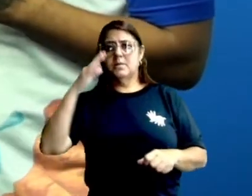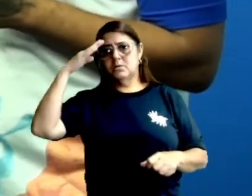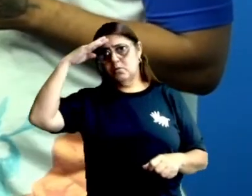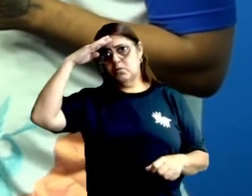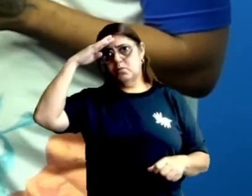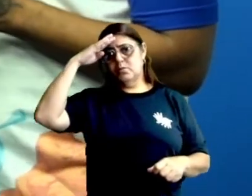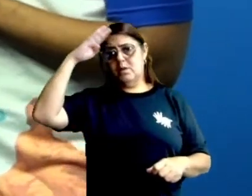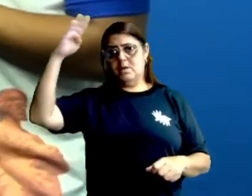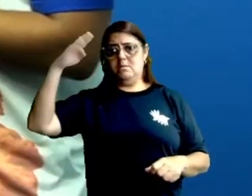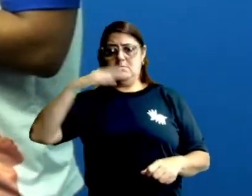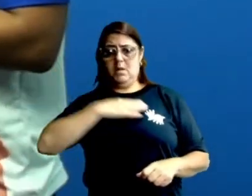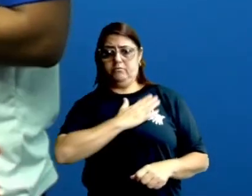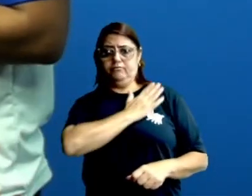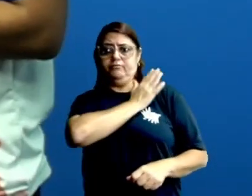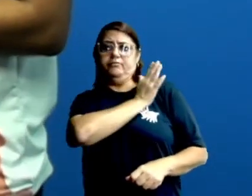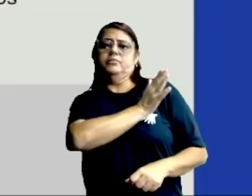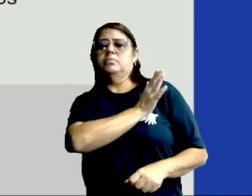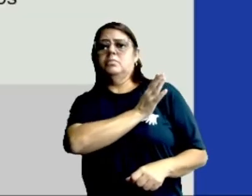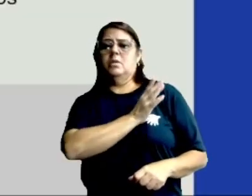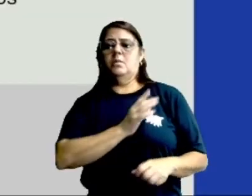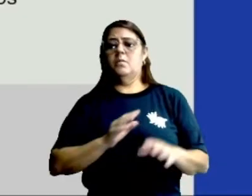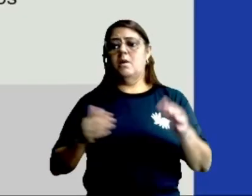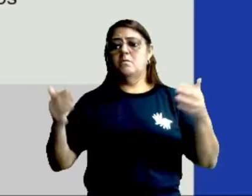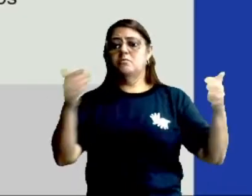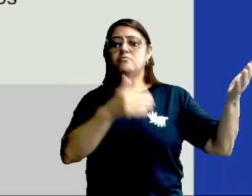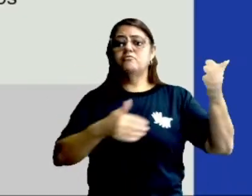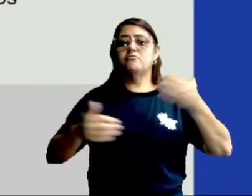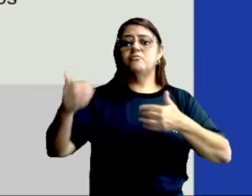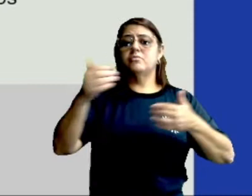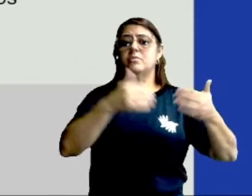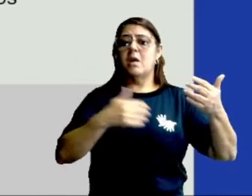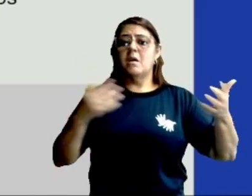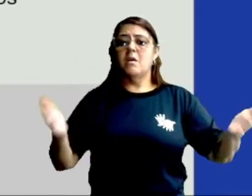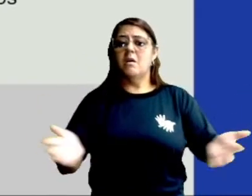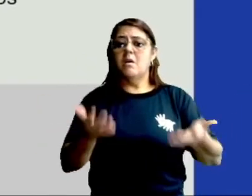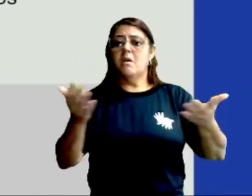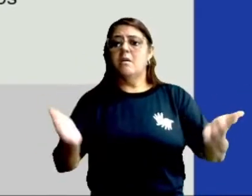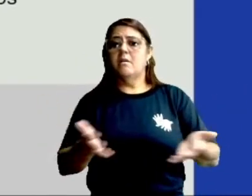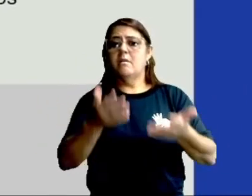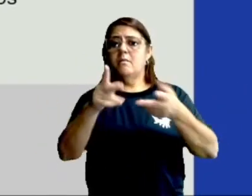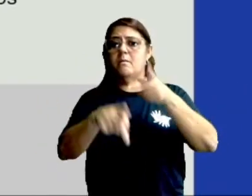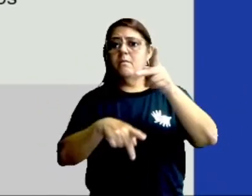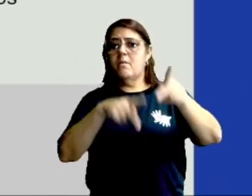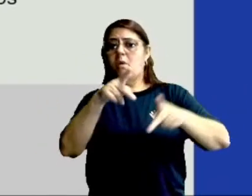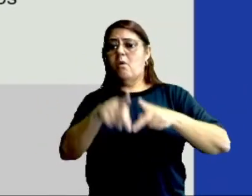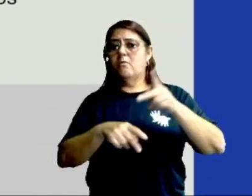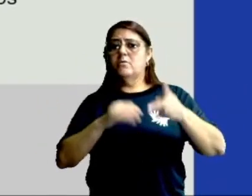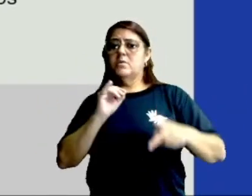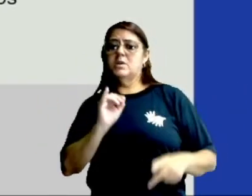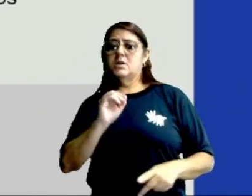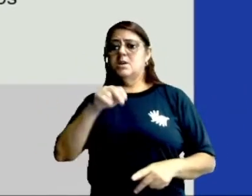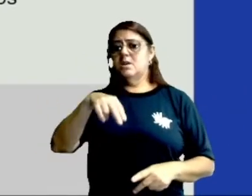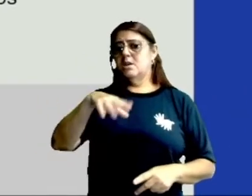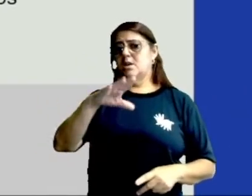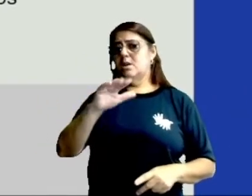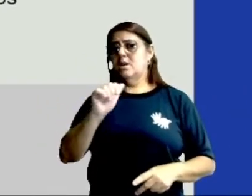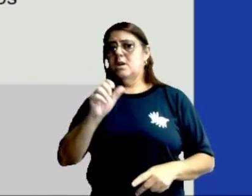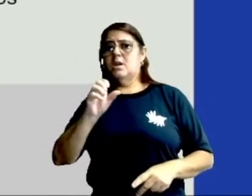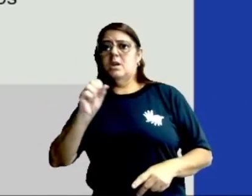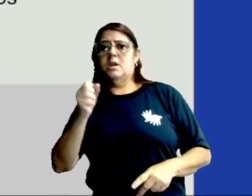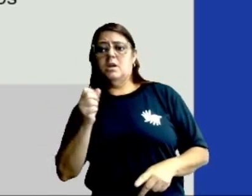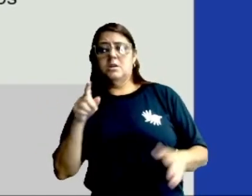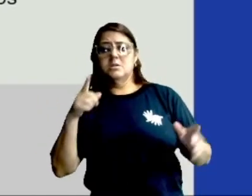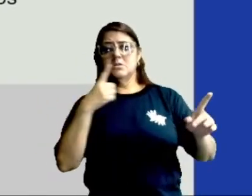militar desses incas, tá? Então, influenciados pela cultura destes povos, que os incas encontram na região,